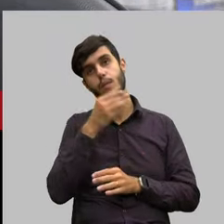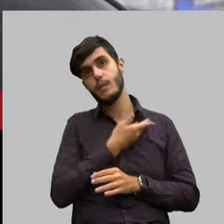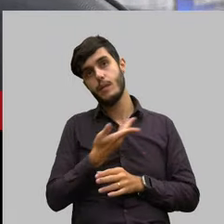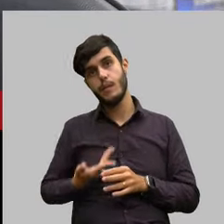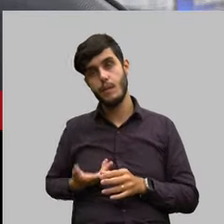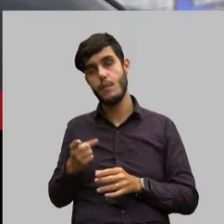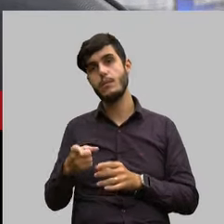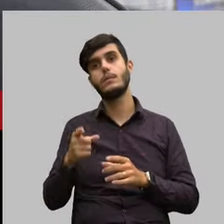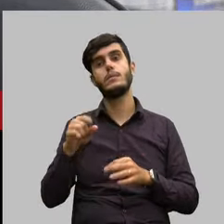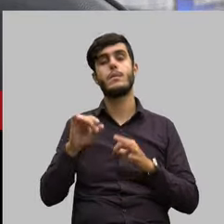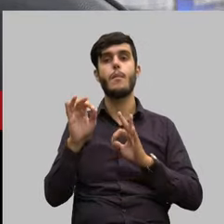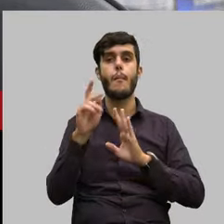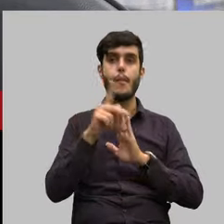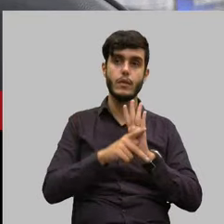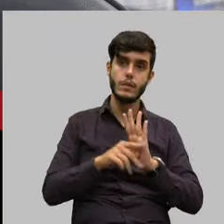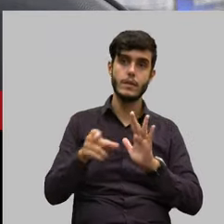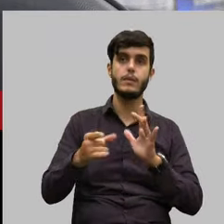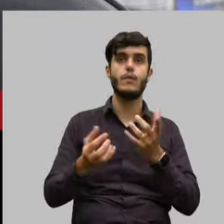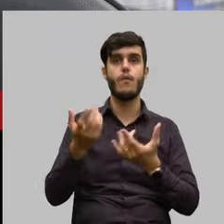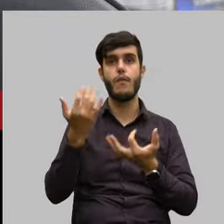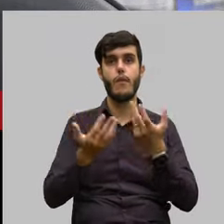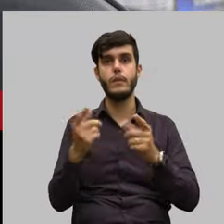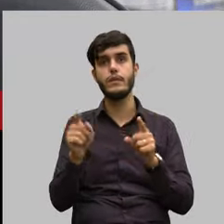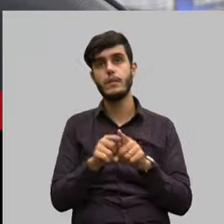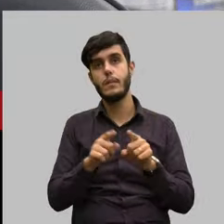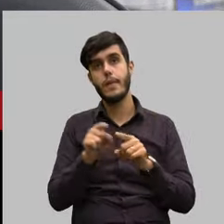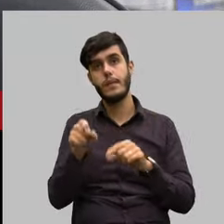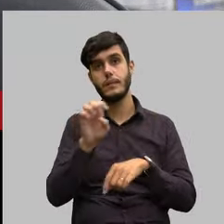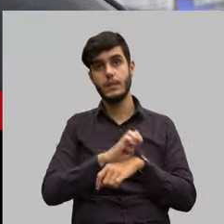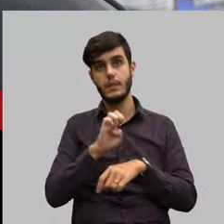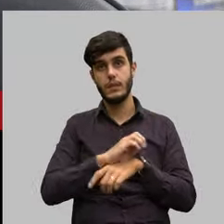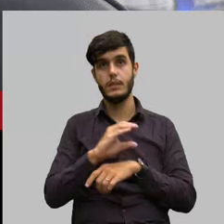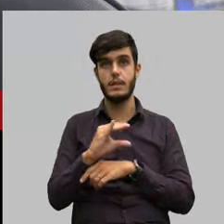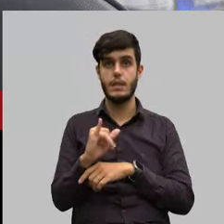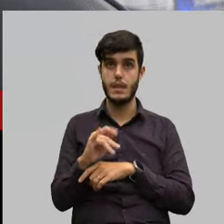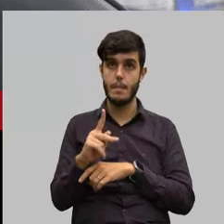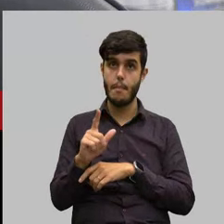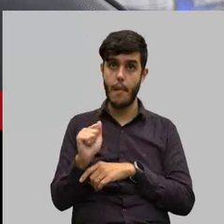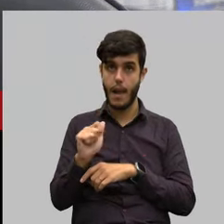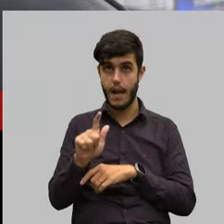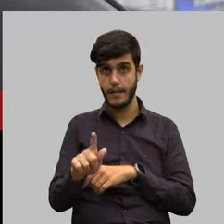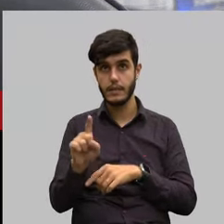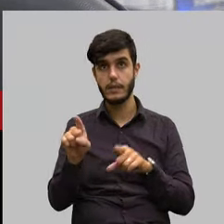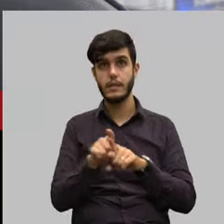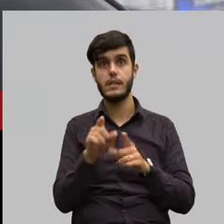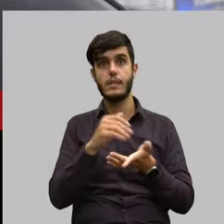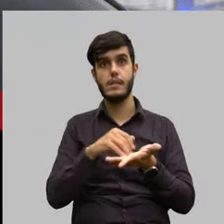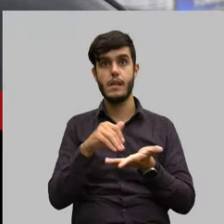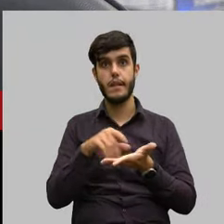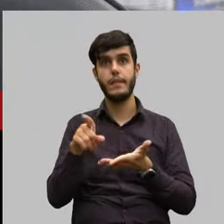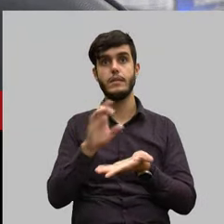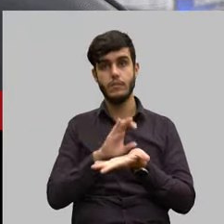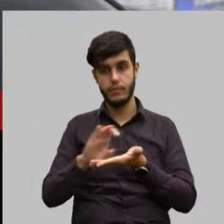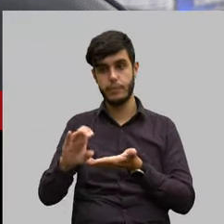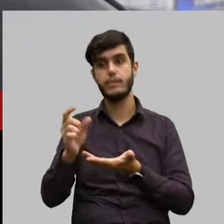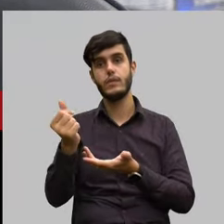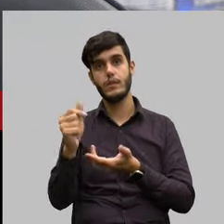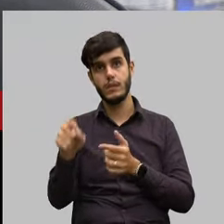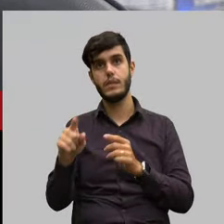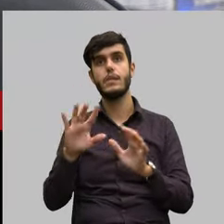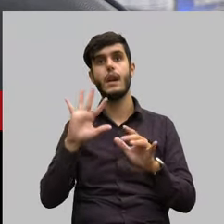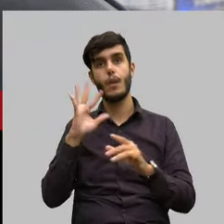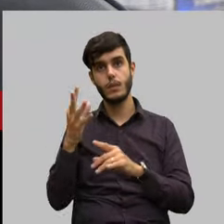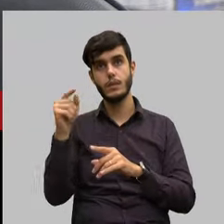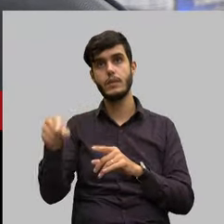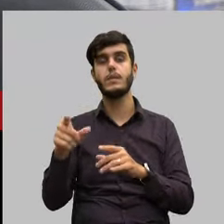incêndio é importante ressaltar que o estado a cag na verdade enquanto Secretaria de planejamento destina orçamento paraa realização desses